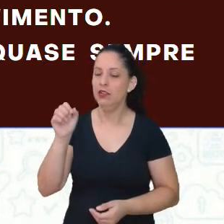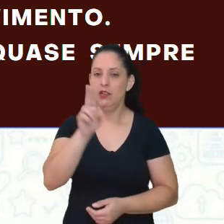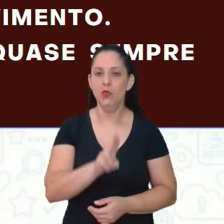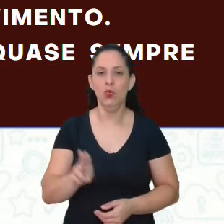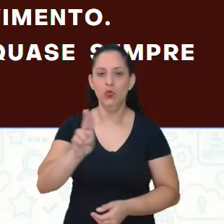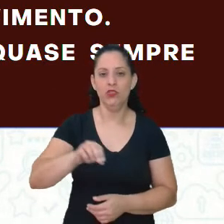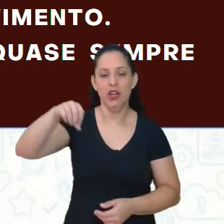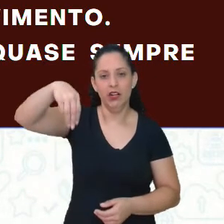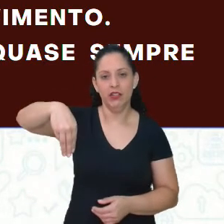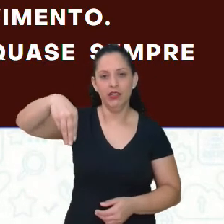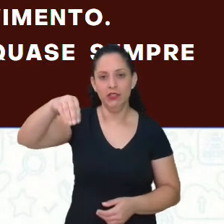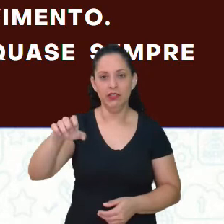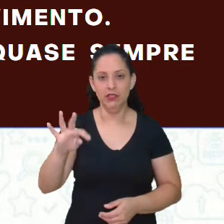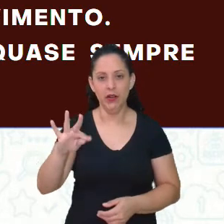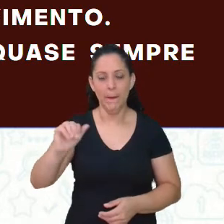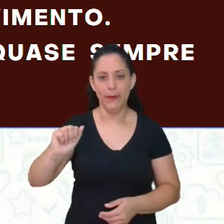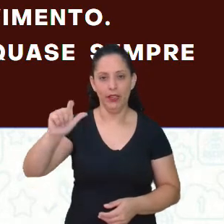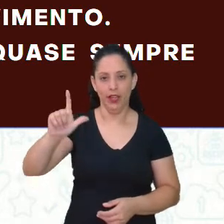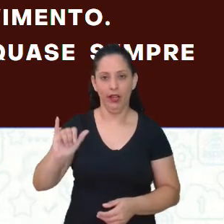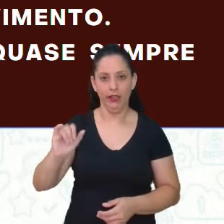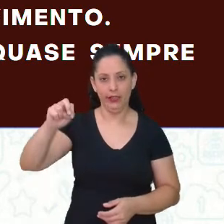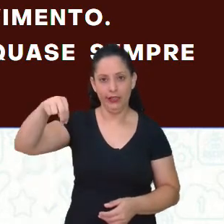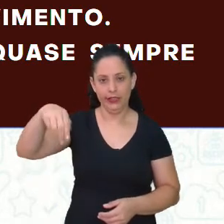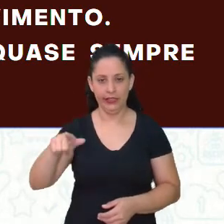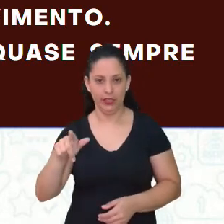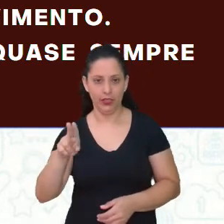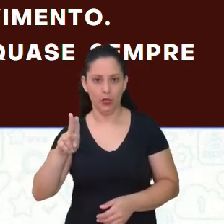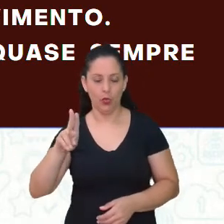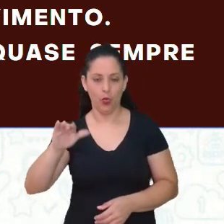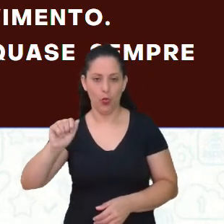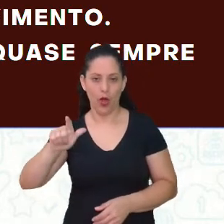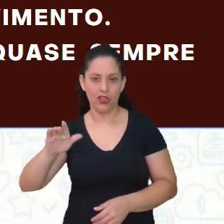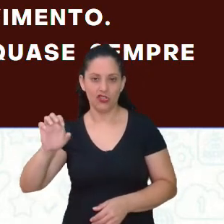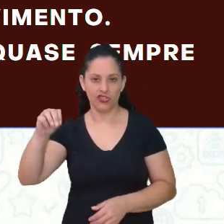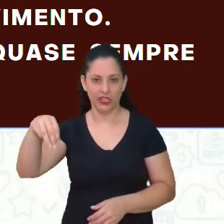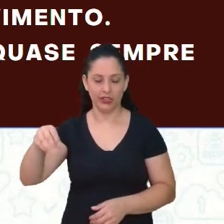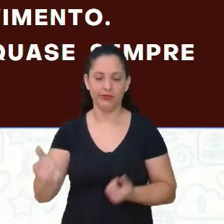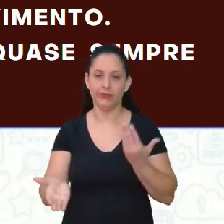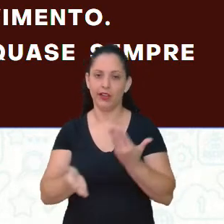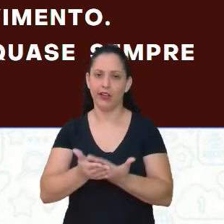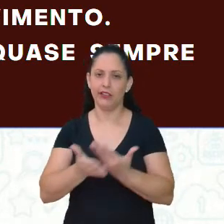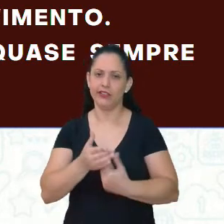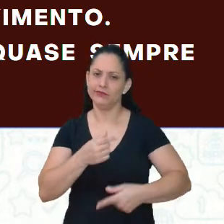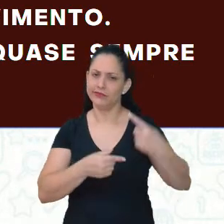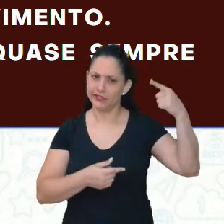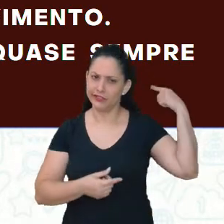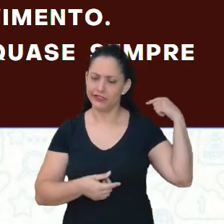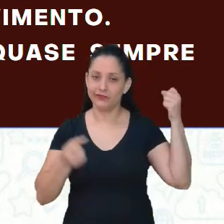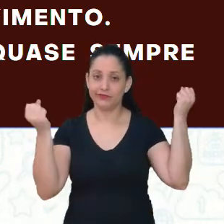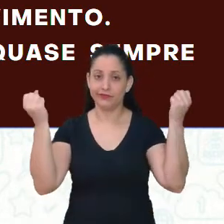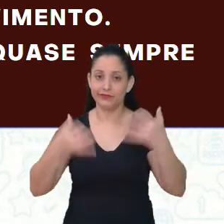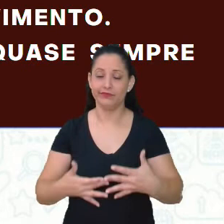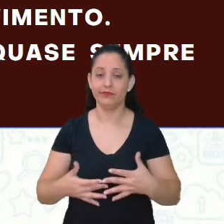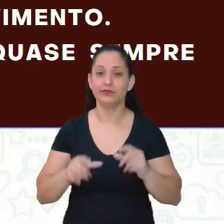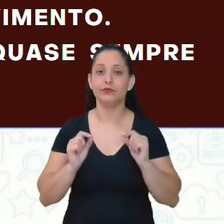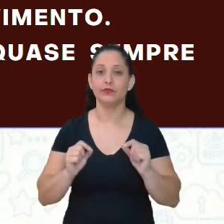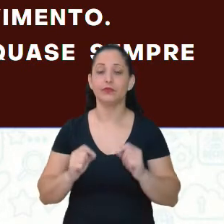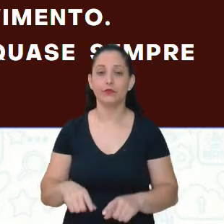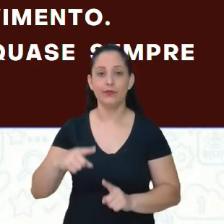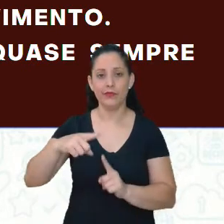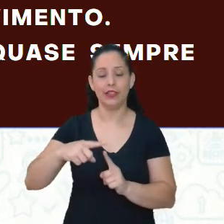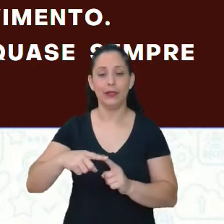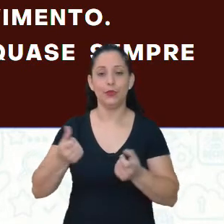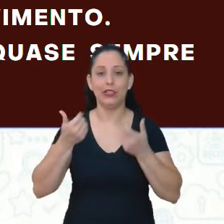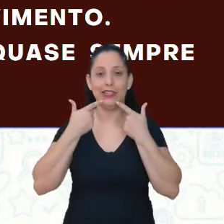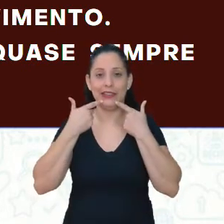a metalinguagem, eu já falei, eu acho que a gente já falou sobre Já isso em explicou outras um pouquinho, aulas. né, sobre isso. Né? A metalinguagem é quando uma linguagem